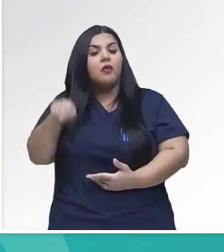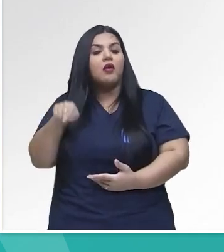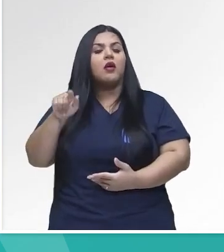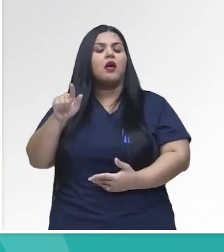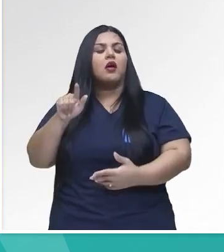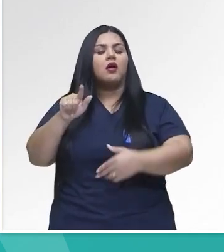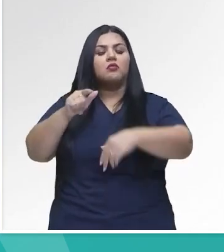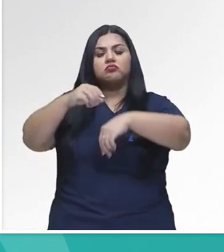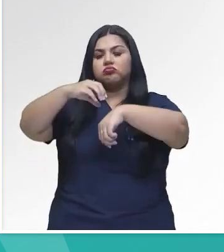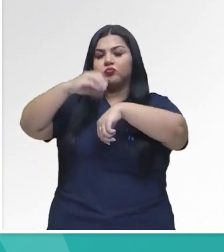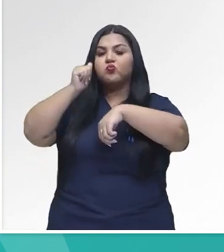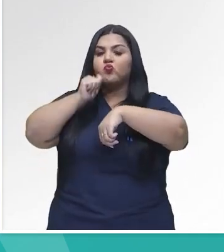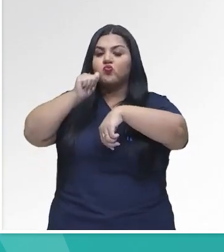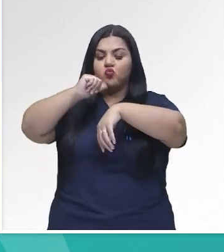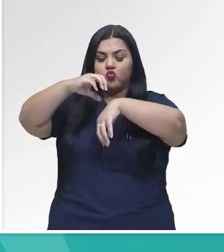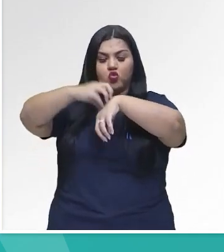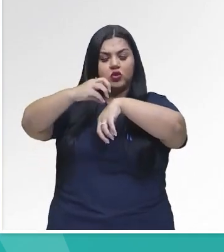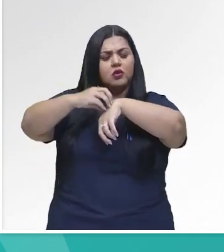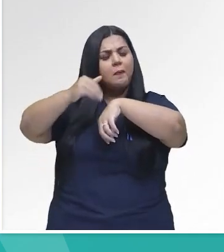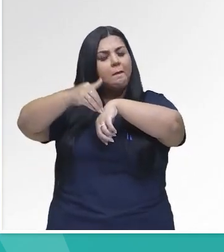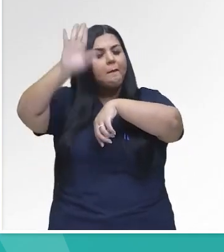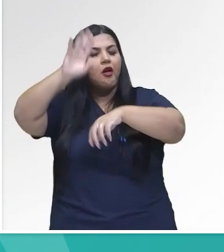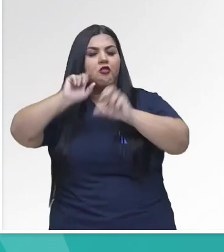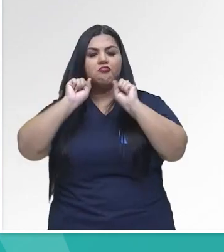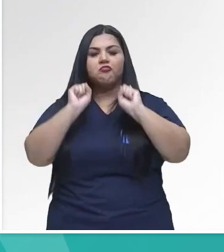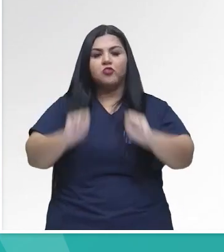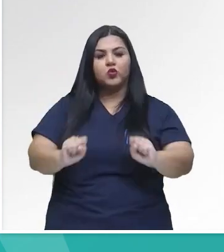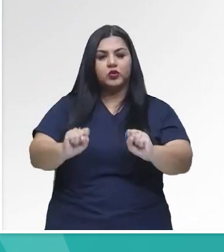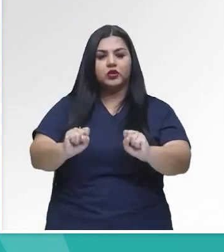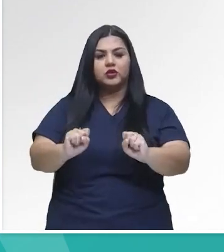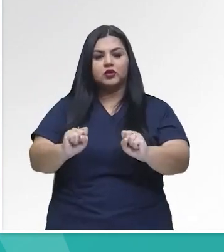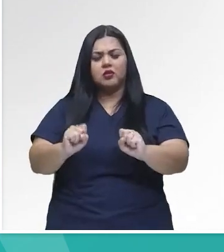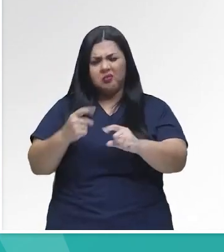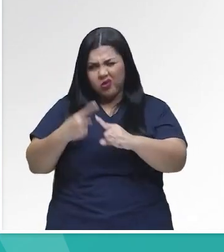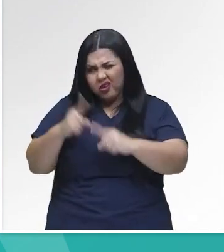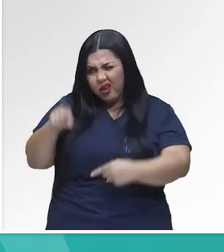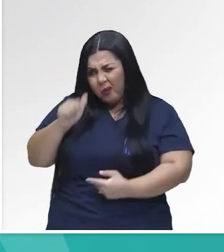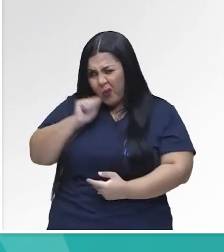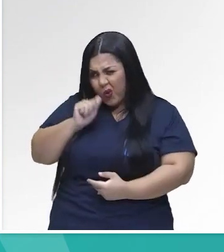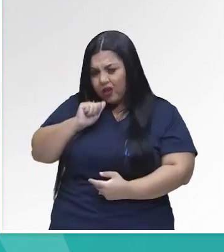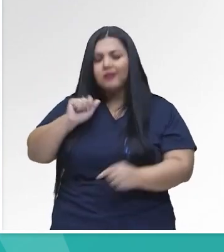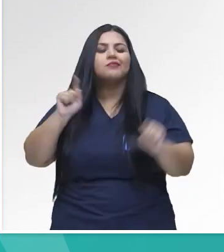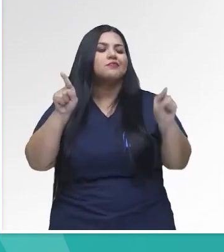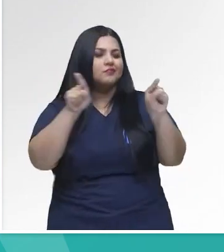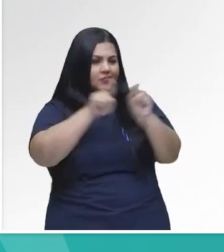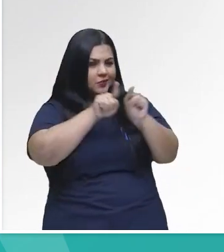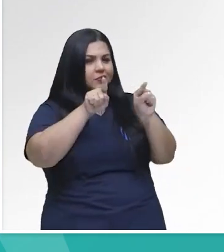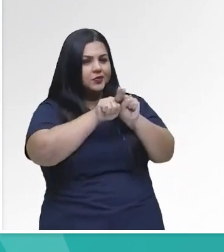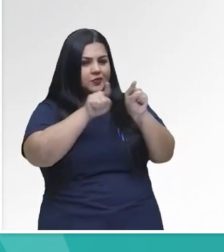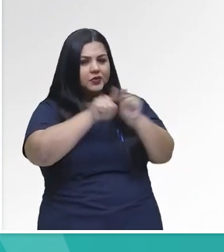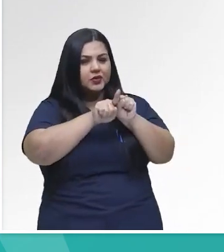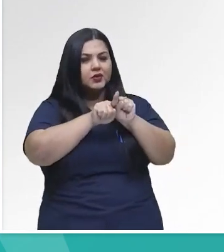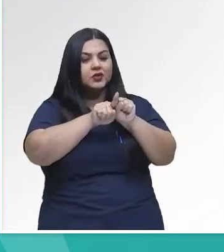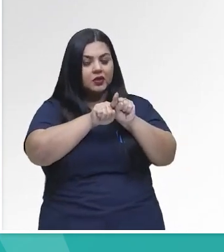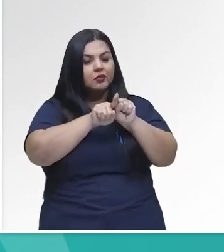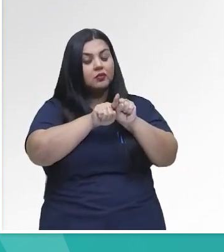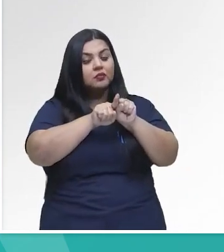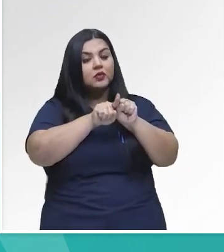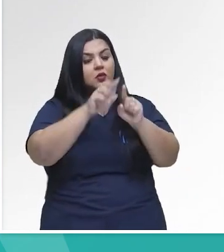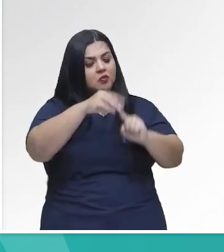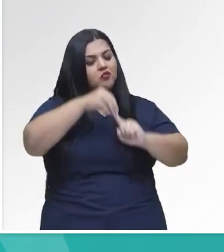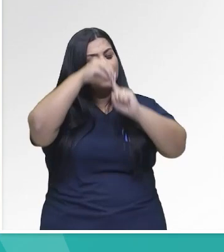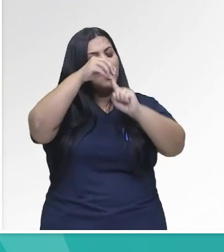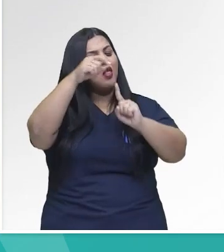poderosa do xadrez. Por quê, professora? Porque a dama é mulher? Também, né? Primeiro que por ela ser mulher, ela é a